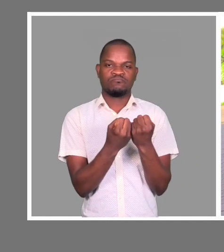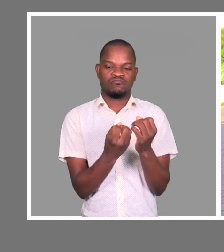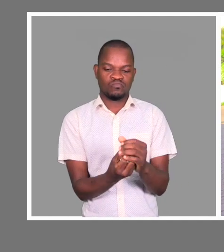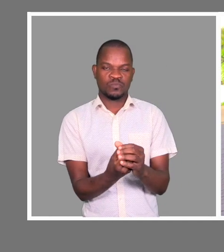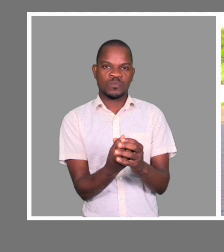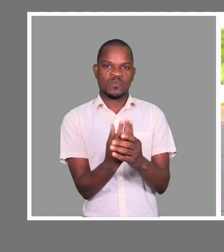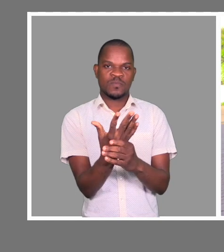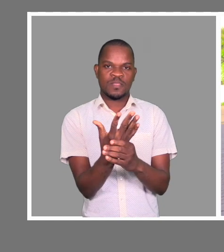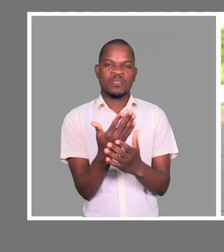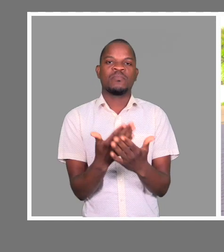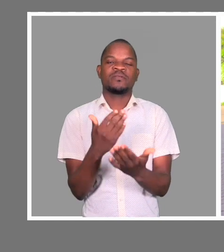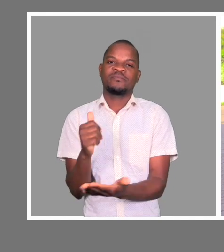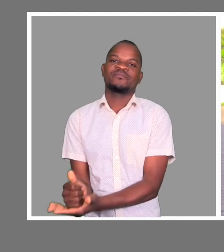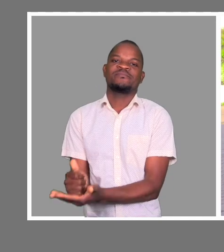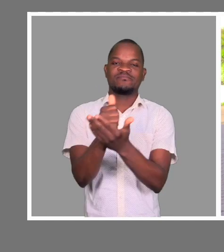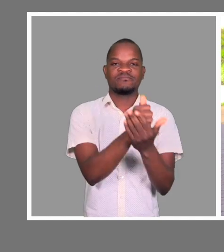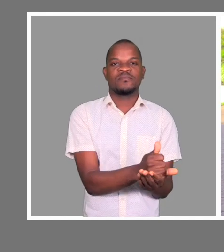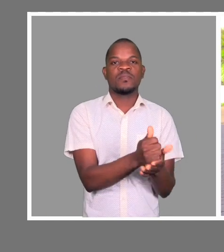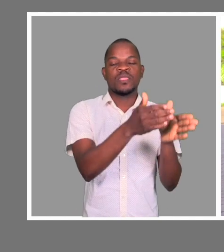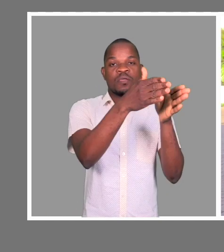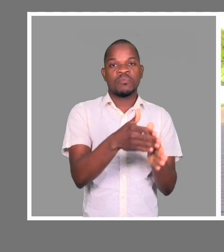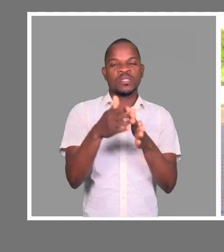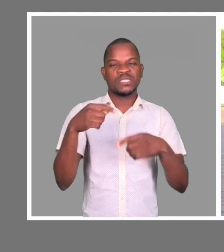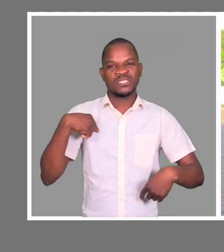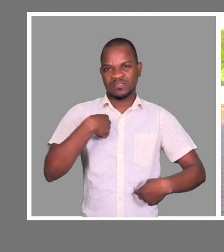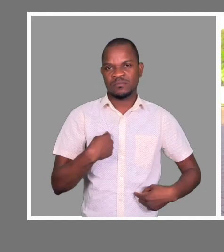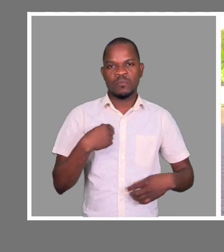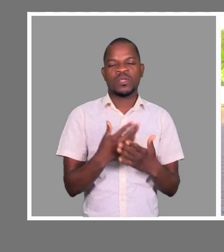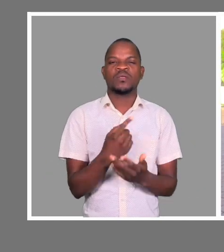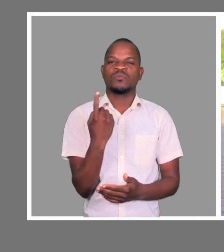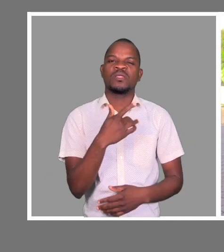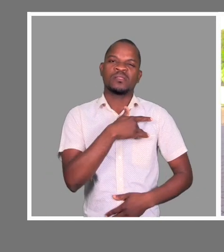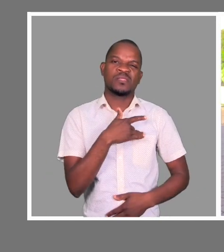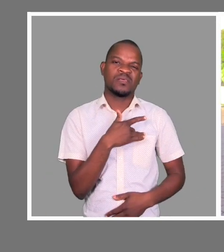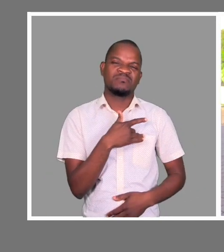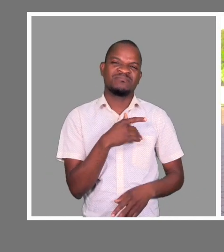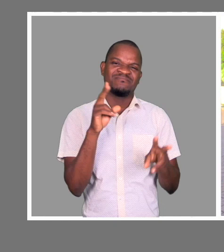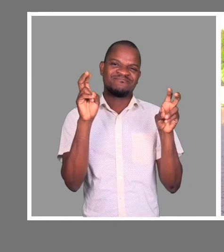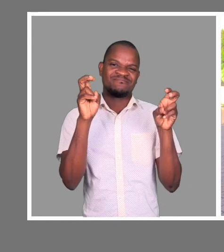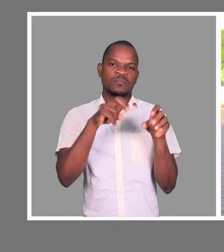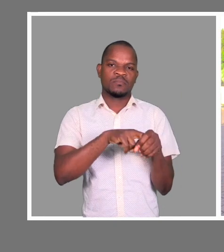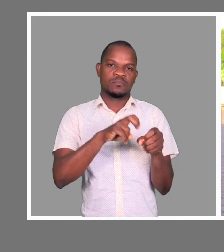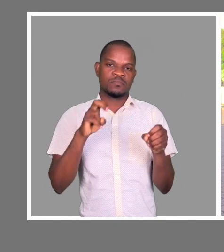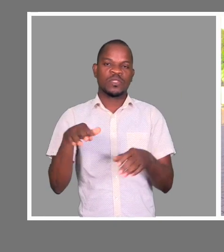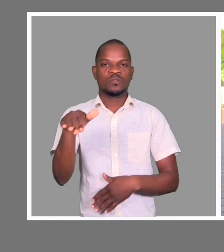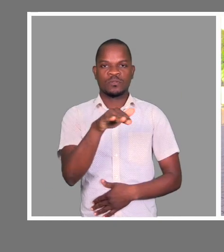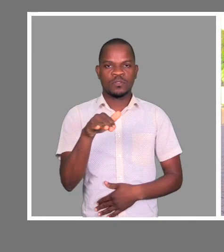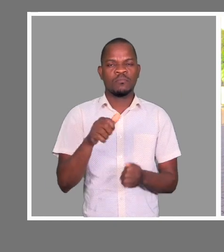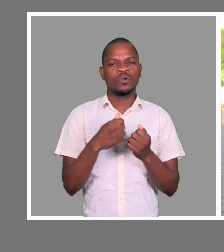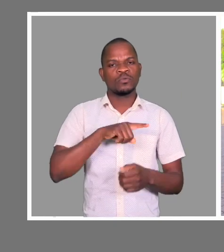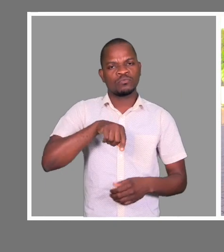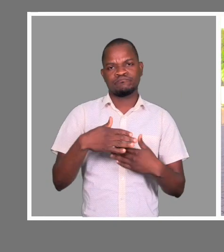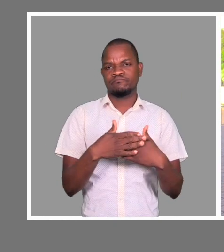necessitadas que se sentem excluídas da sociedade de alguma forma. E nós estamos com portas abertas para receber qualquer tipo de pessoa que se